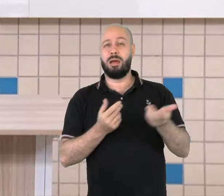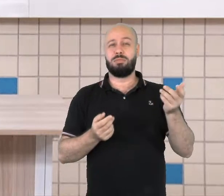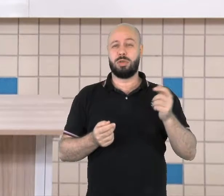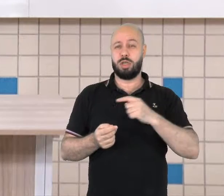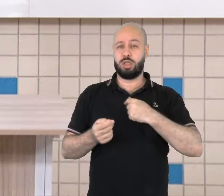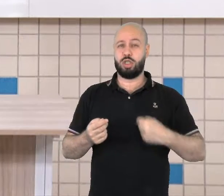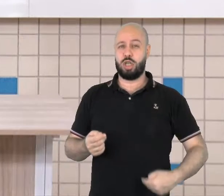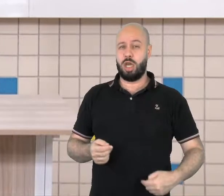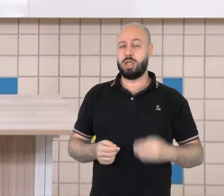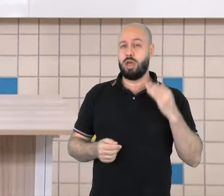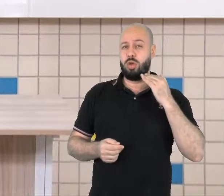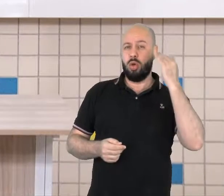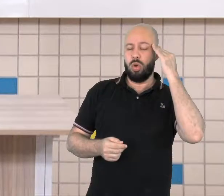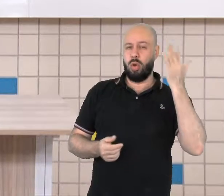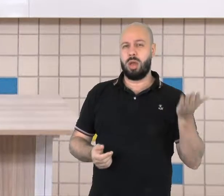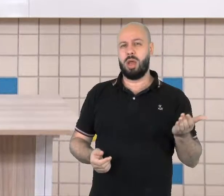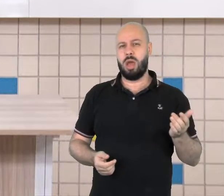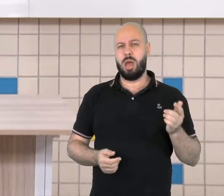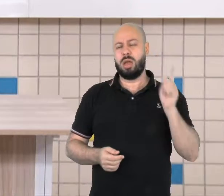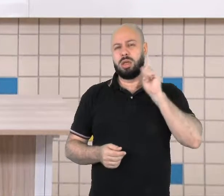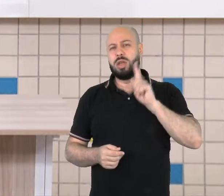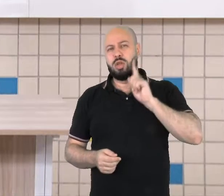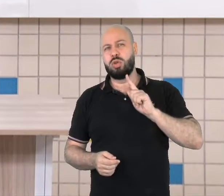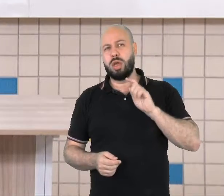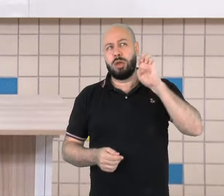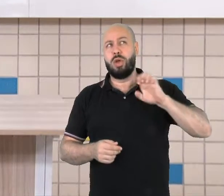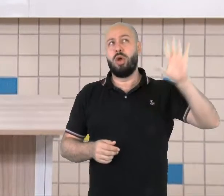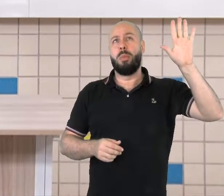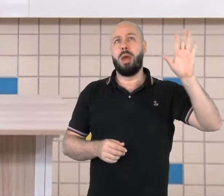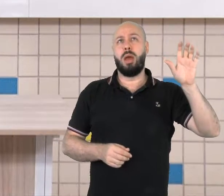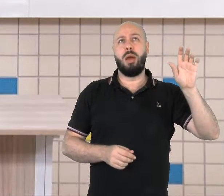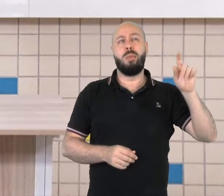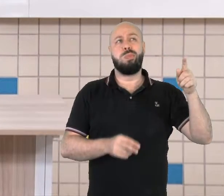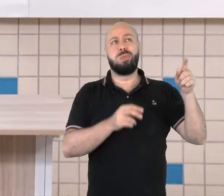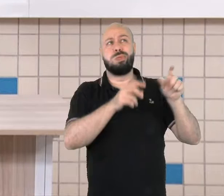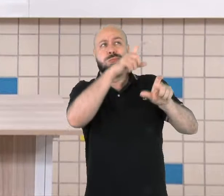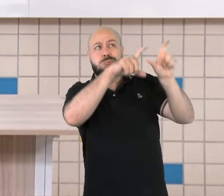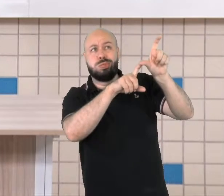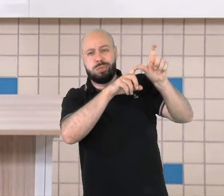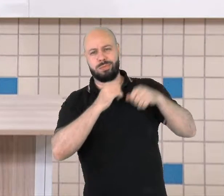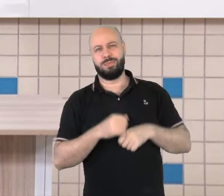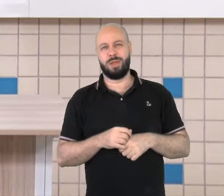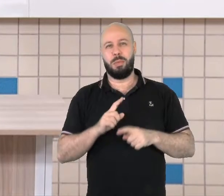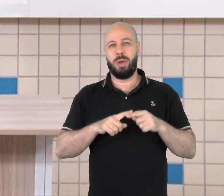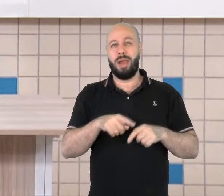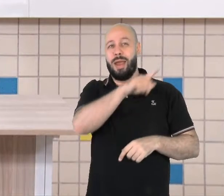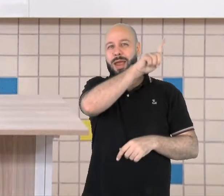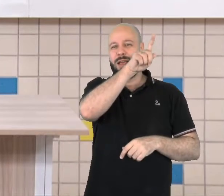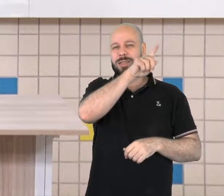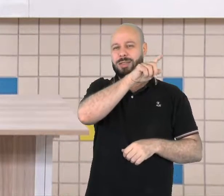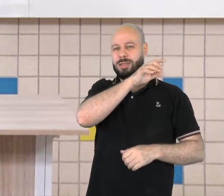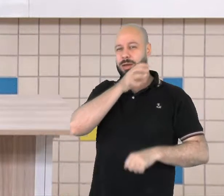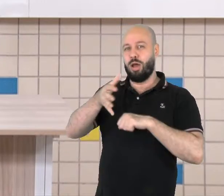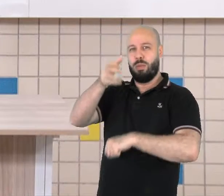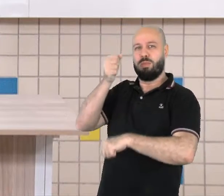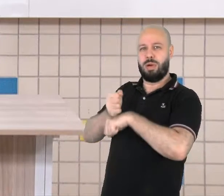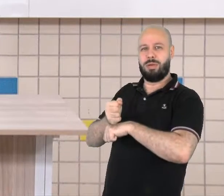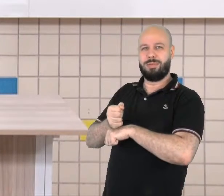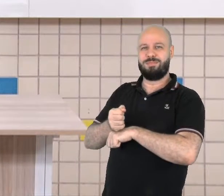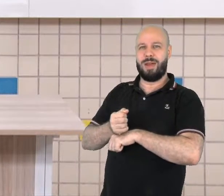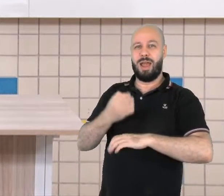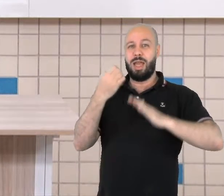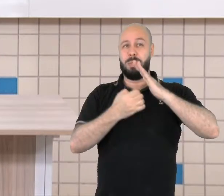coreanas, estadunidenses, né? Então, nós estamos o quê? Colonizados dessas